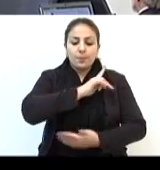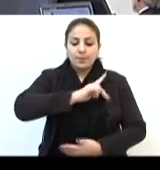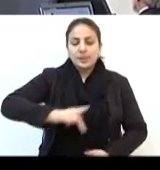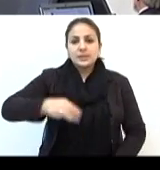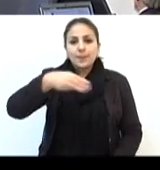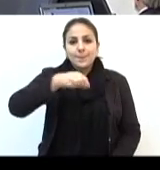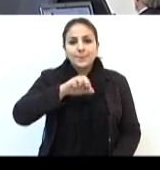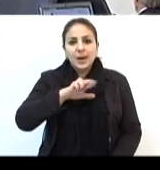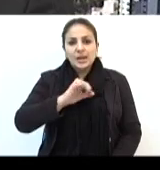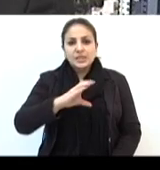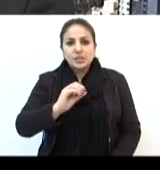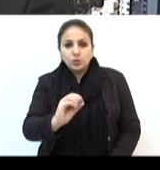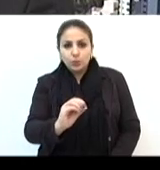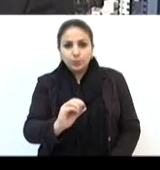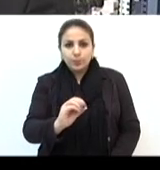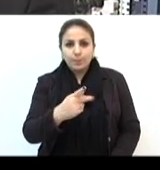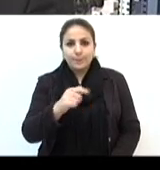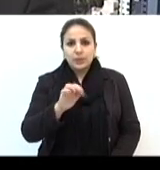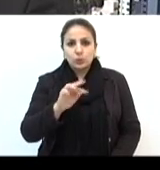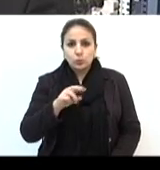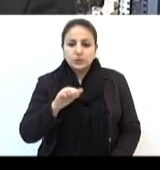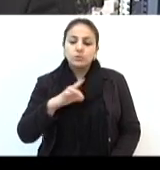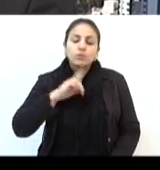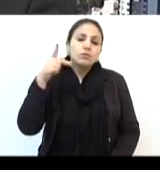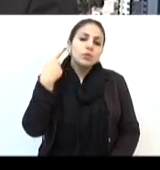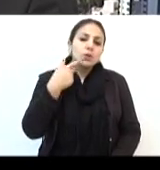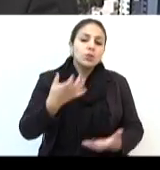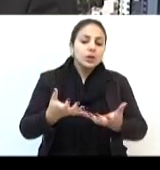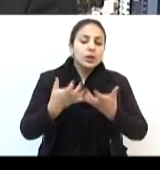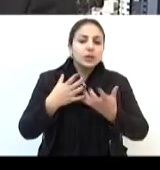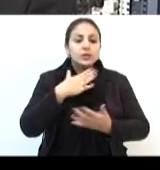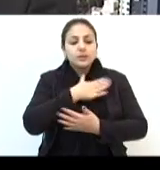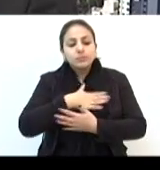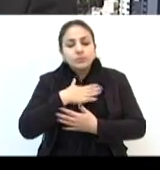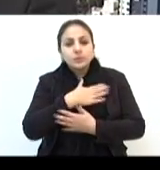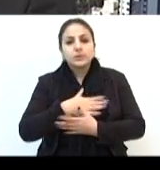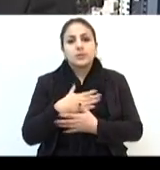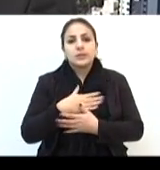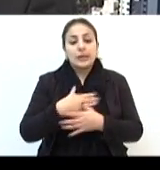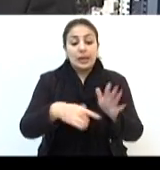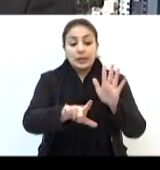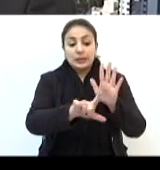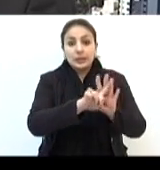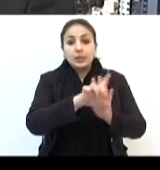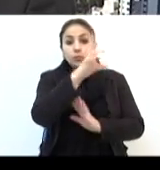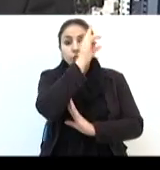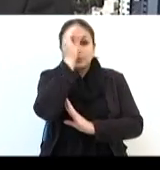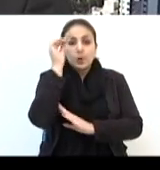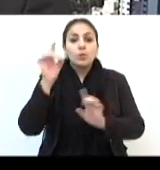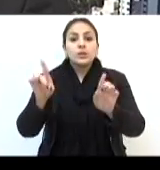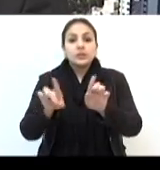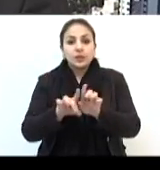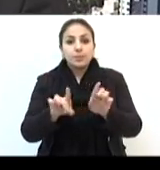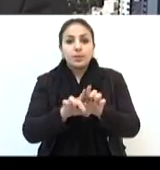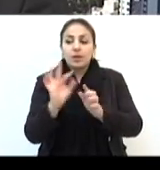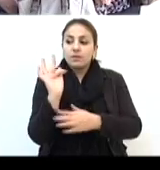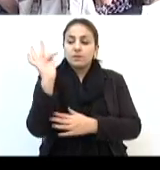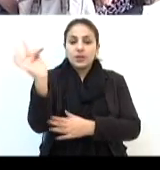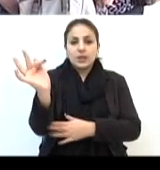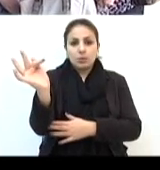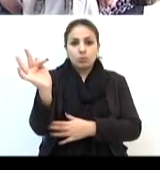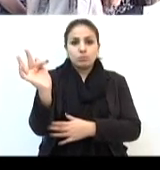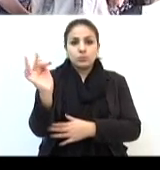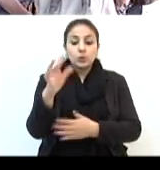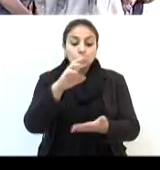Márcio Patucci. O vereador espera que haja uma harmonia entre a legislação municipal e a Constituição Federal.